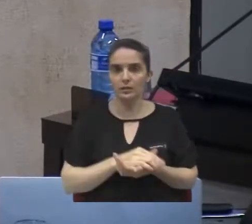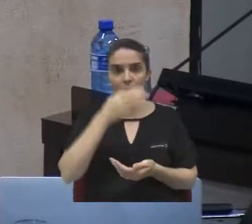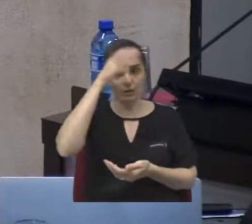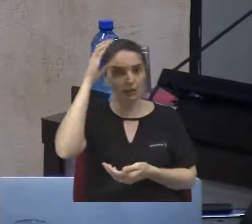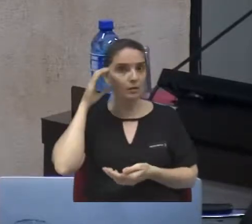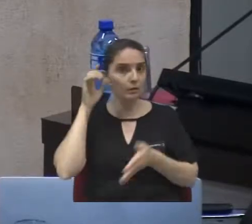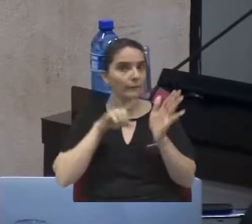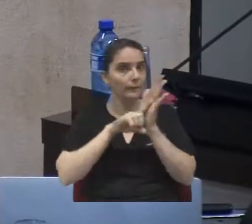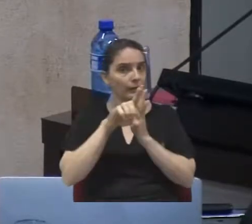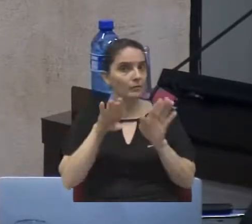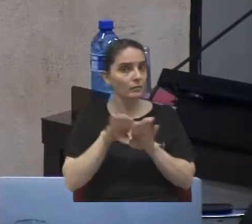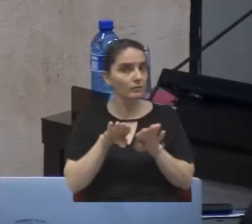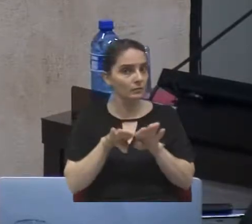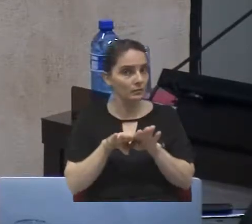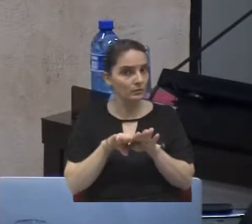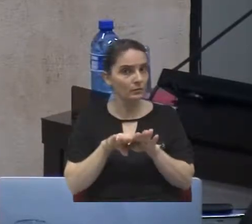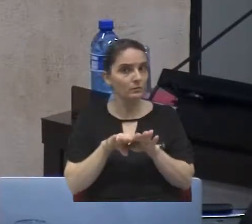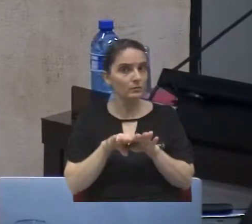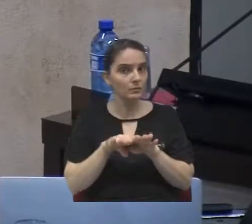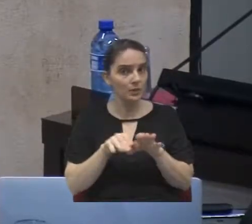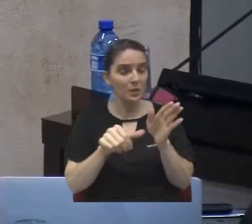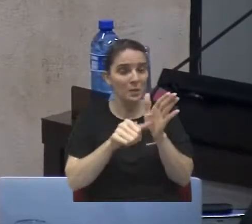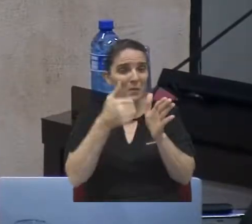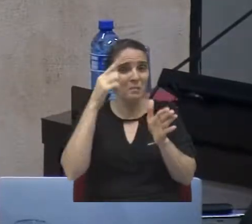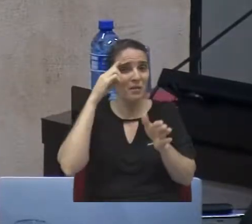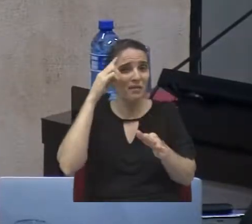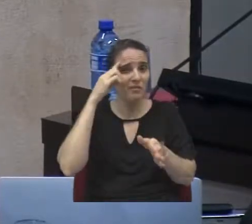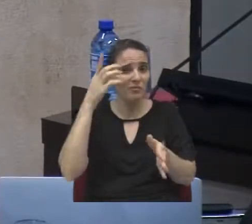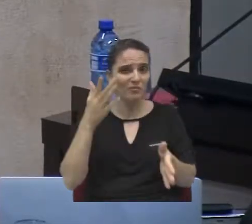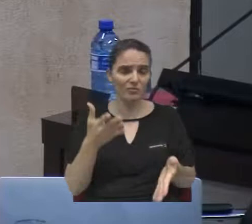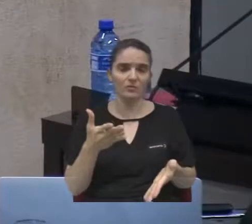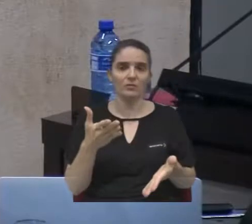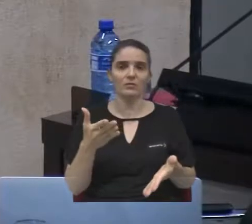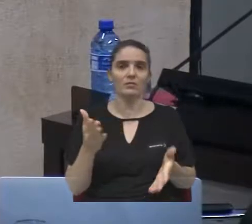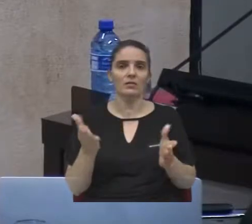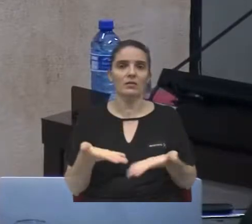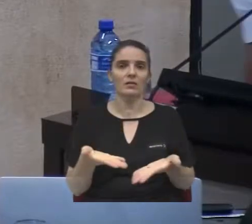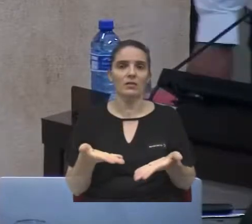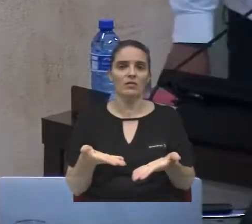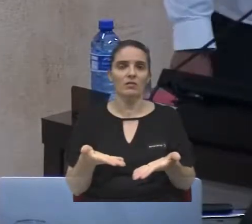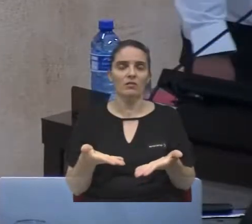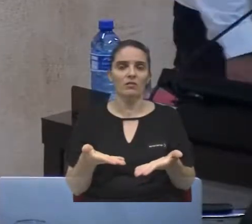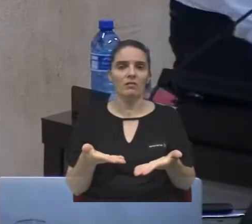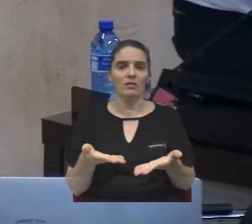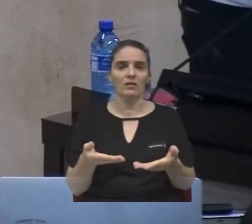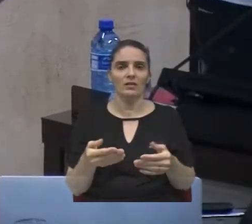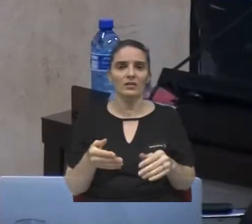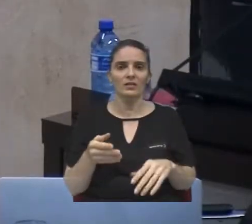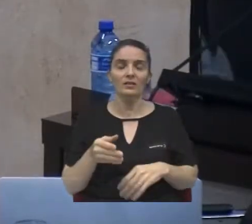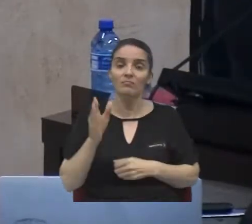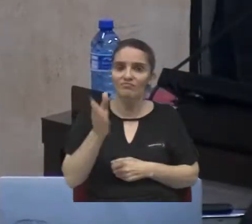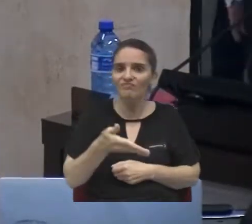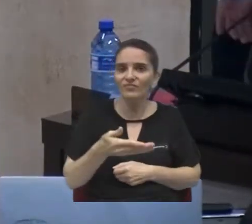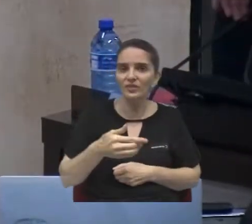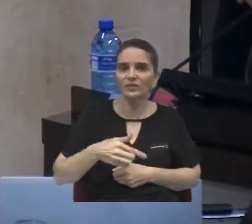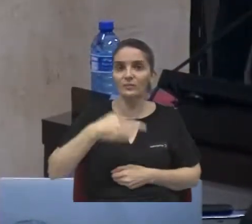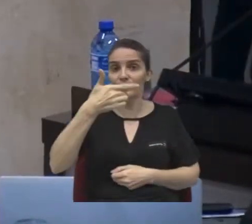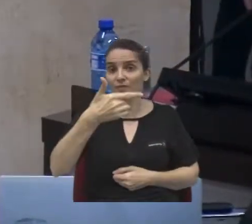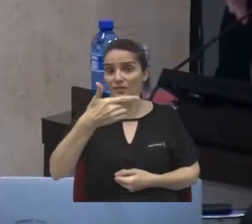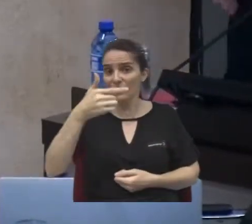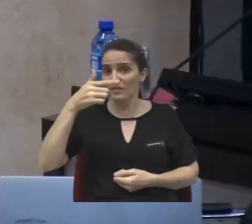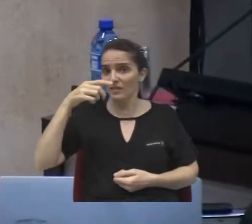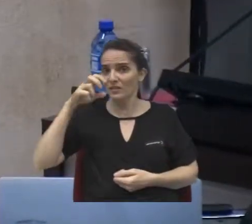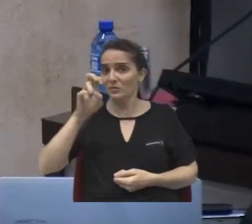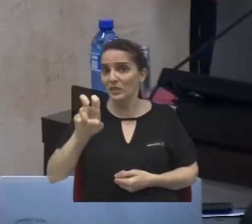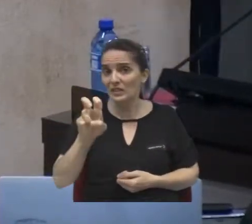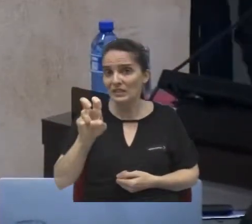de vagas de creche que foi lido na primeira sessão. Nós estamos aí na 22ª dentro da ordinária, né? E